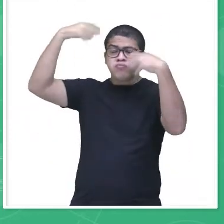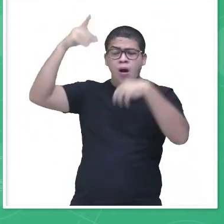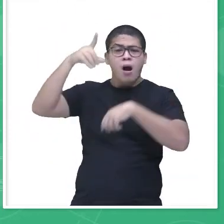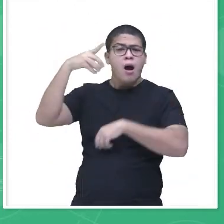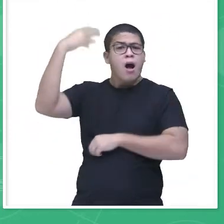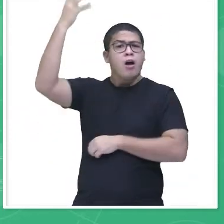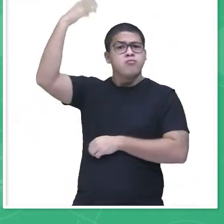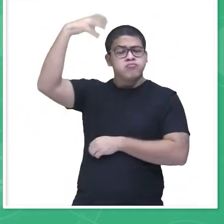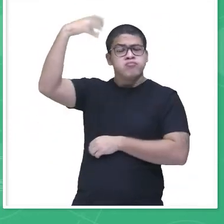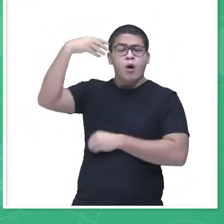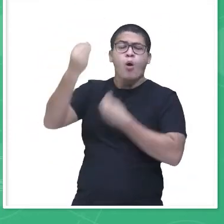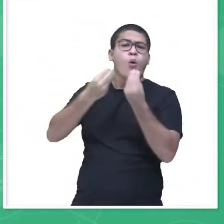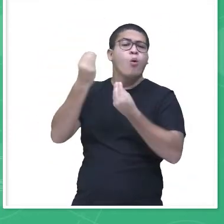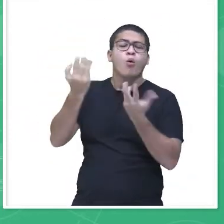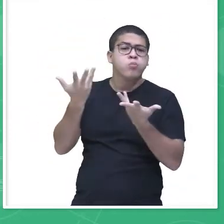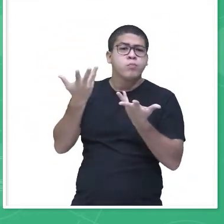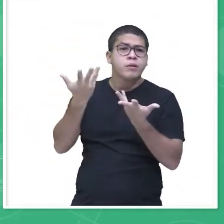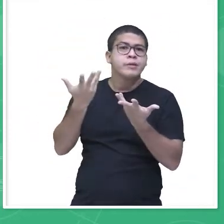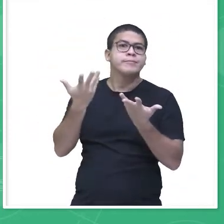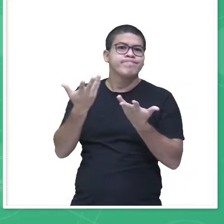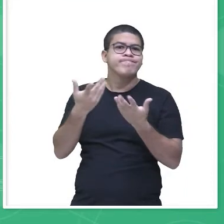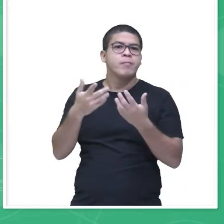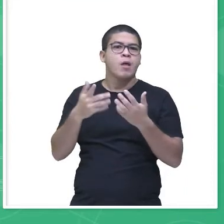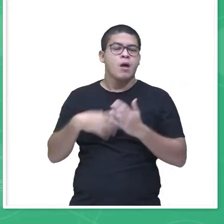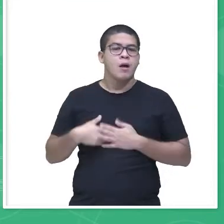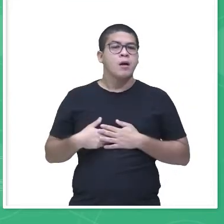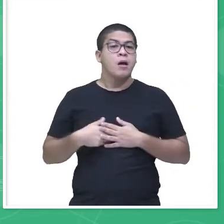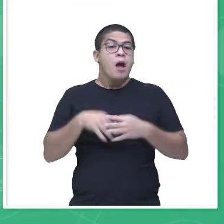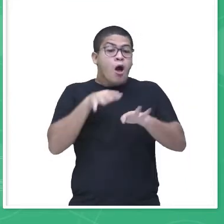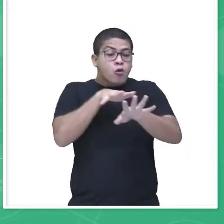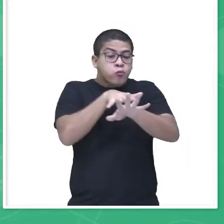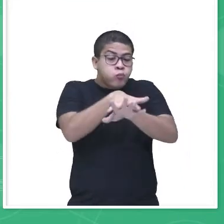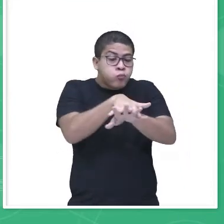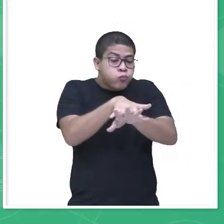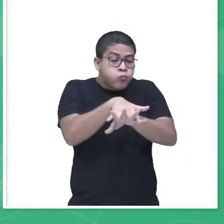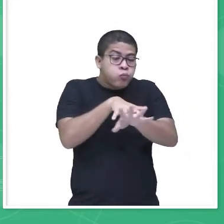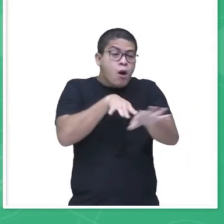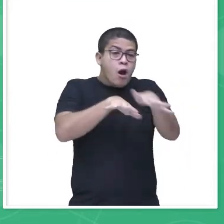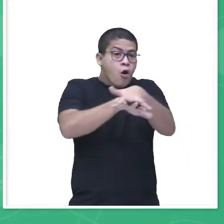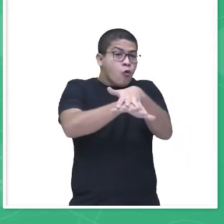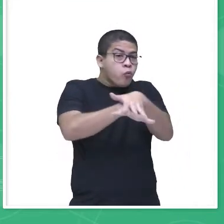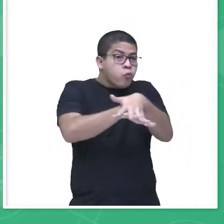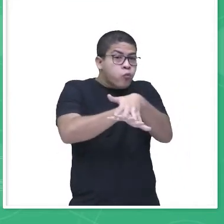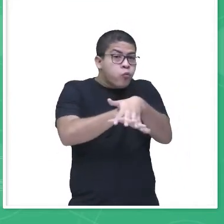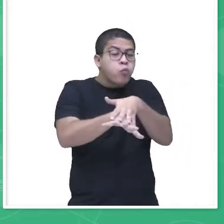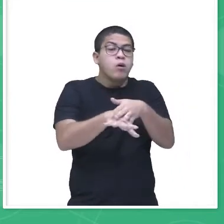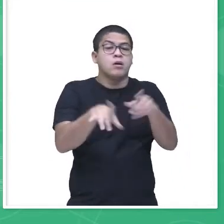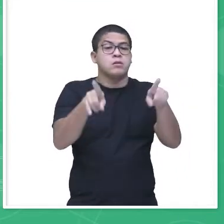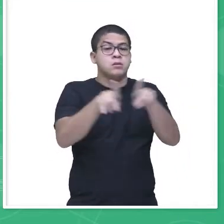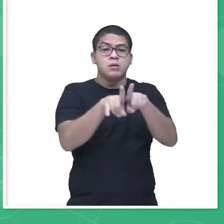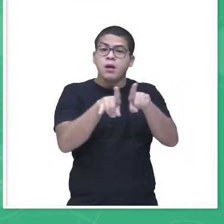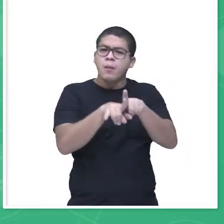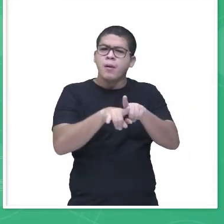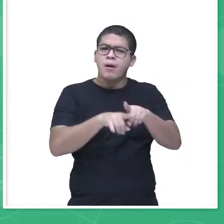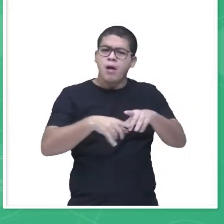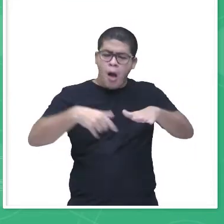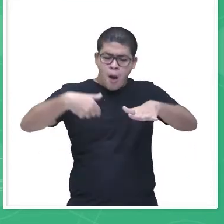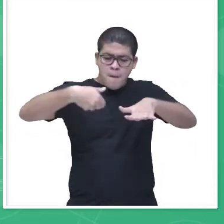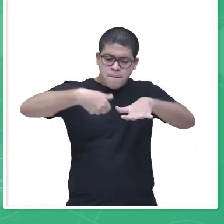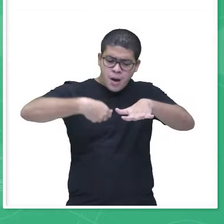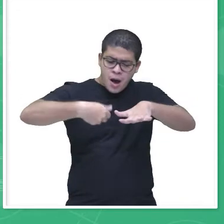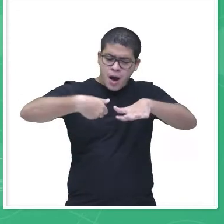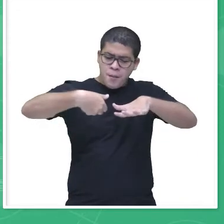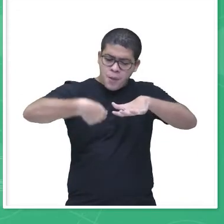higiene pessoal. Asepsia das mãos, sempre que você chegar em casa, vier da